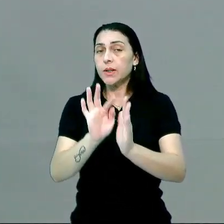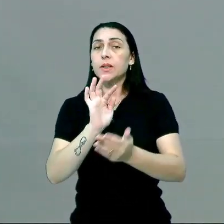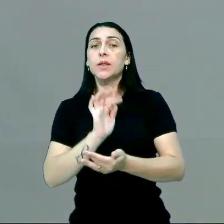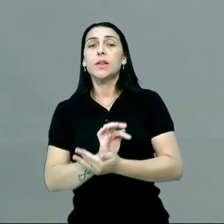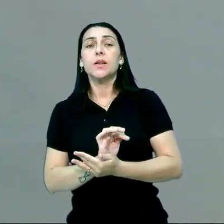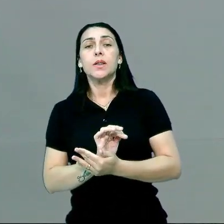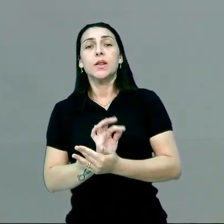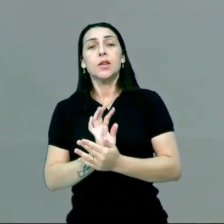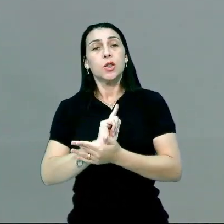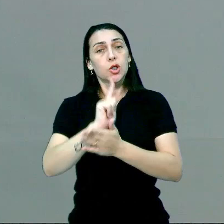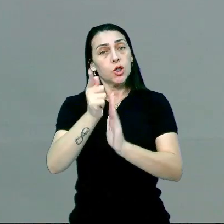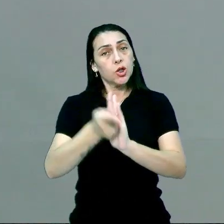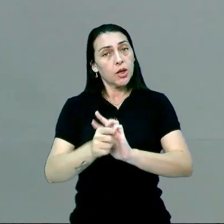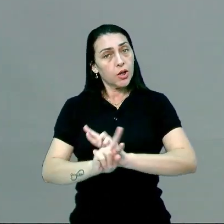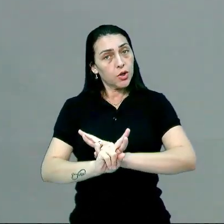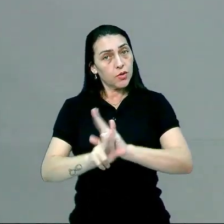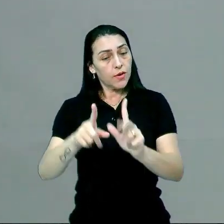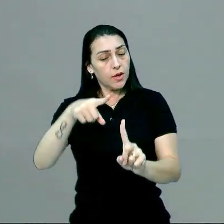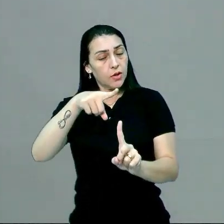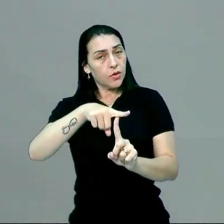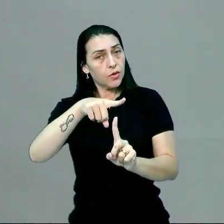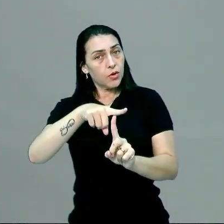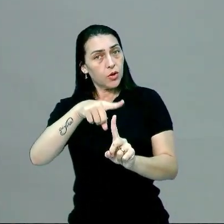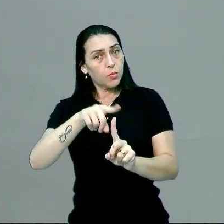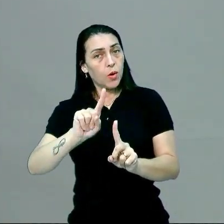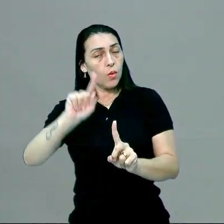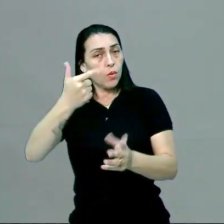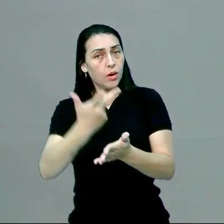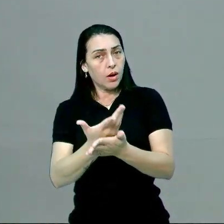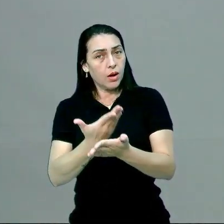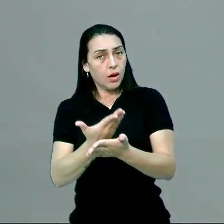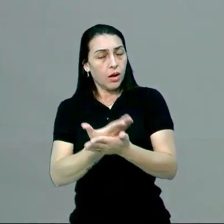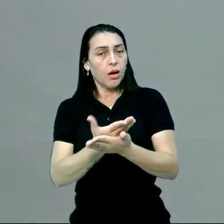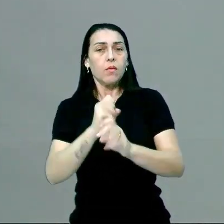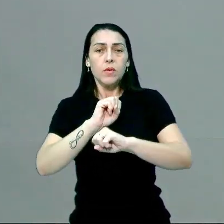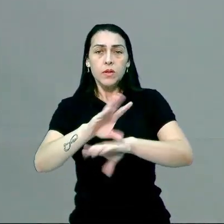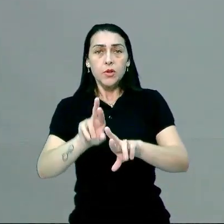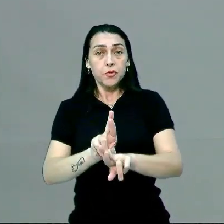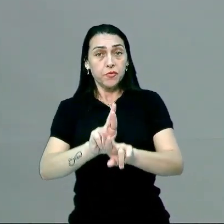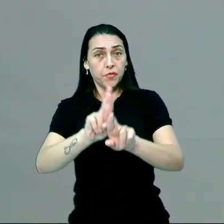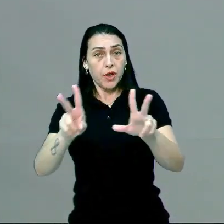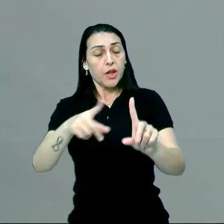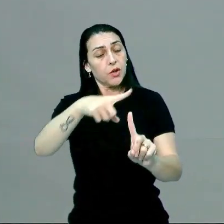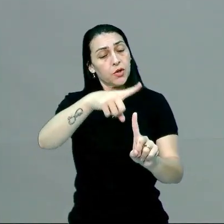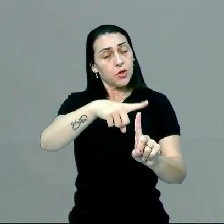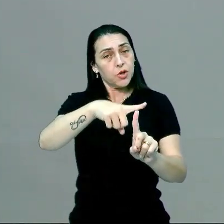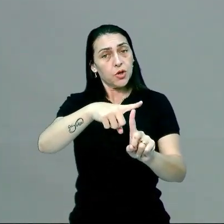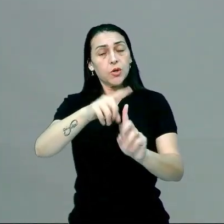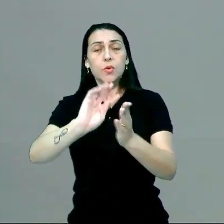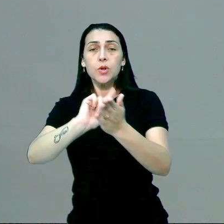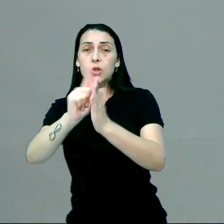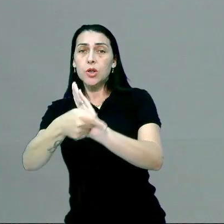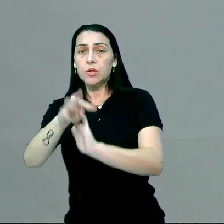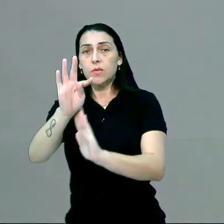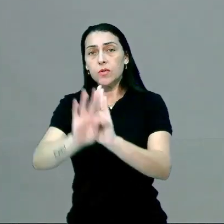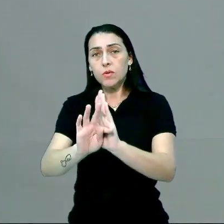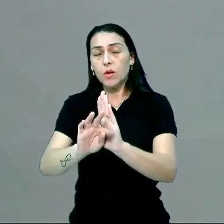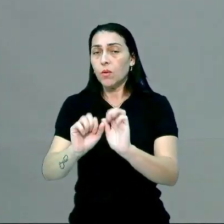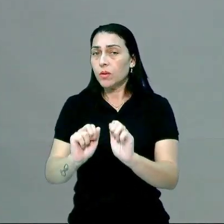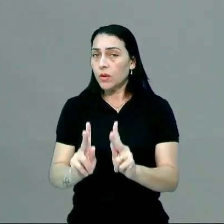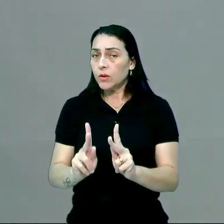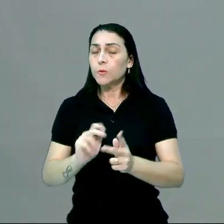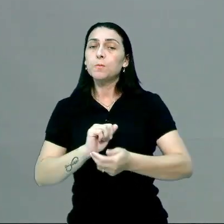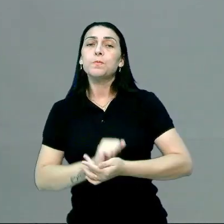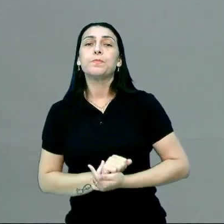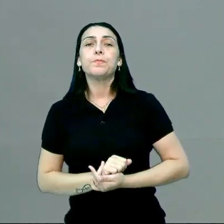assim, gênero é diferente de tipo. Numa outra aula, nós iremos trabalhar a diferença entre tipo e gênero textual,